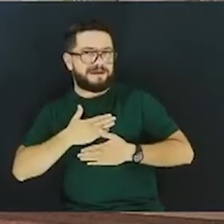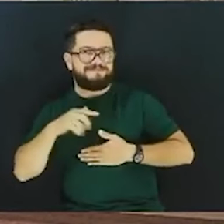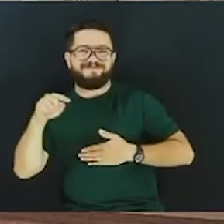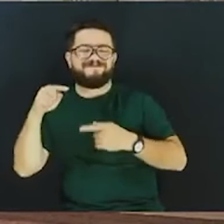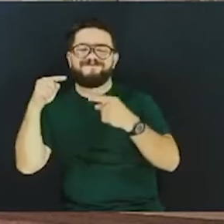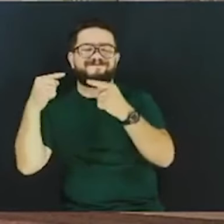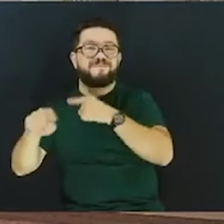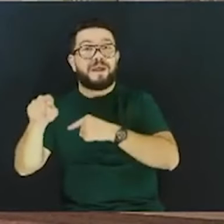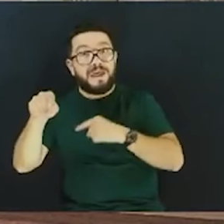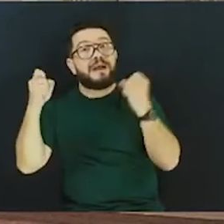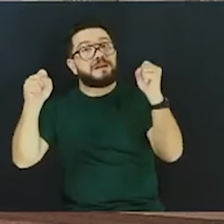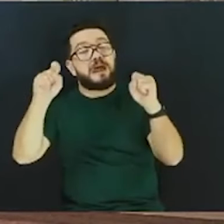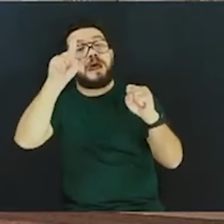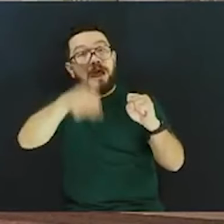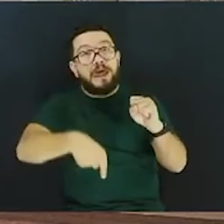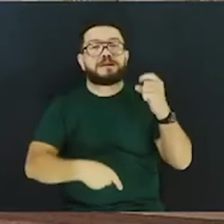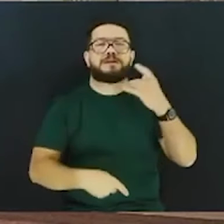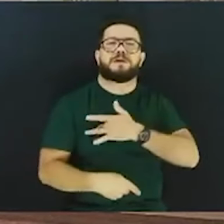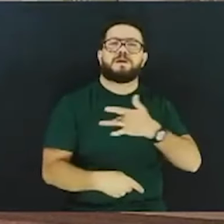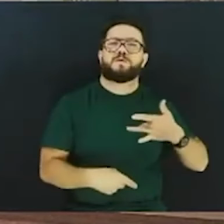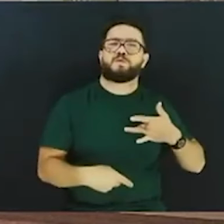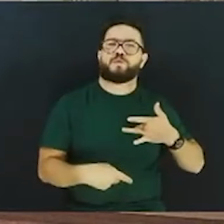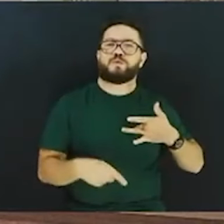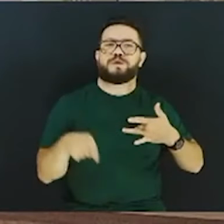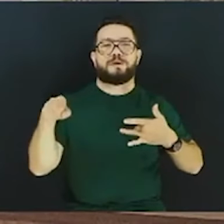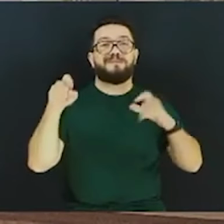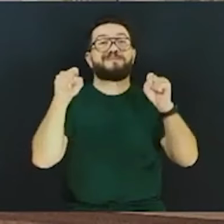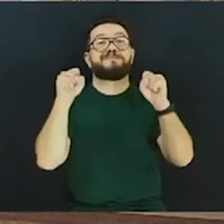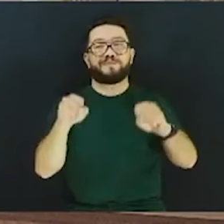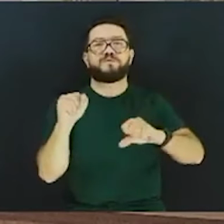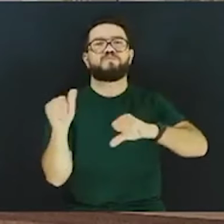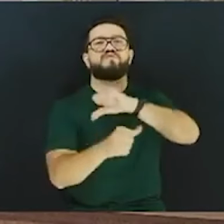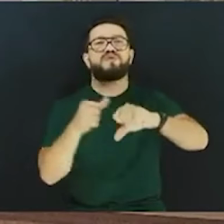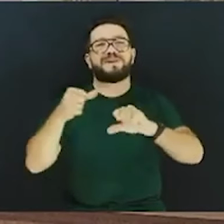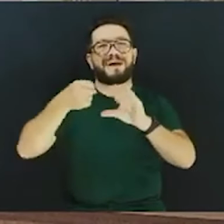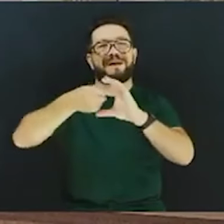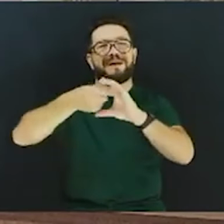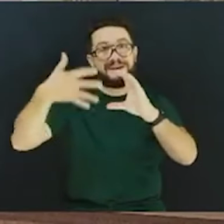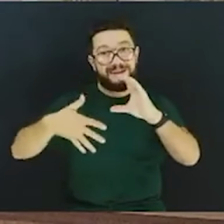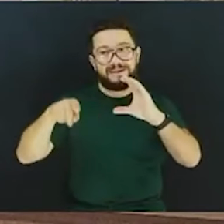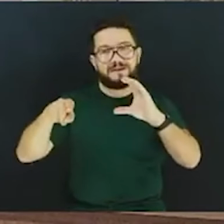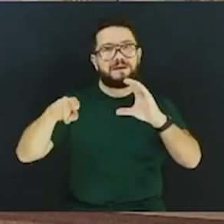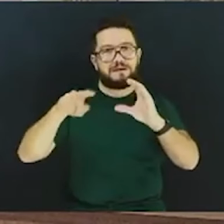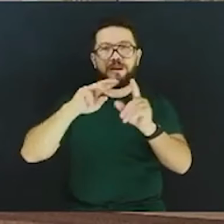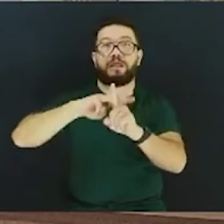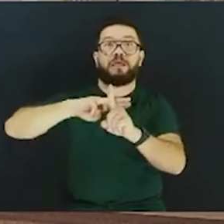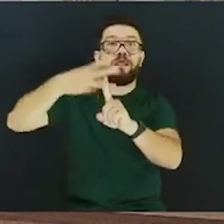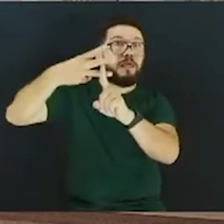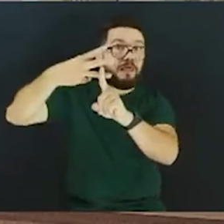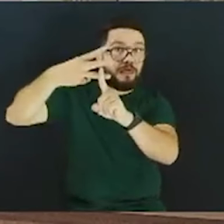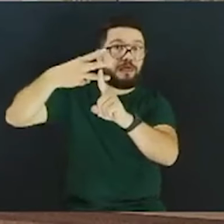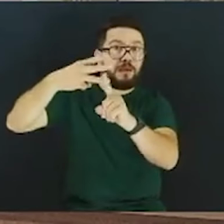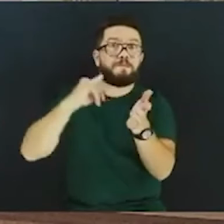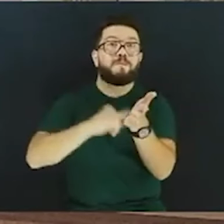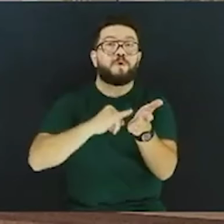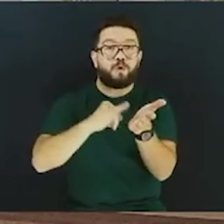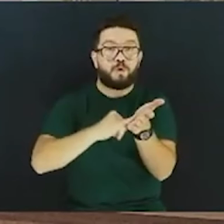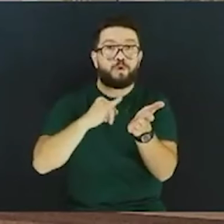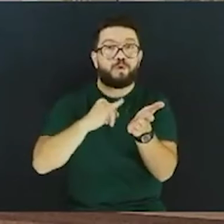podem ter o seu enquadramento mudado e a sua Carga Tributária triplicada em alguma situações convenhamos